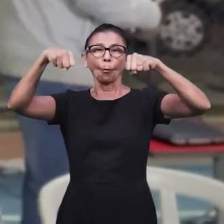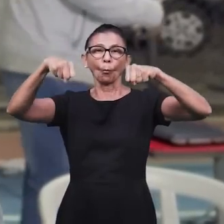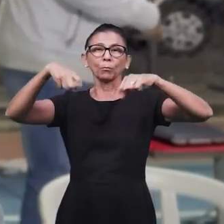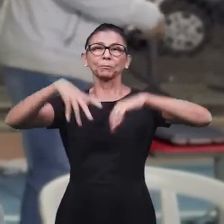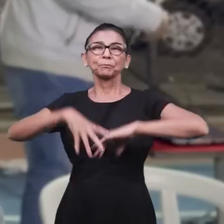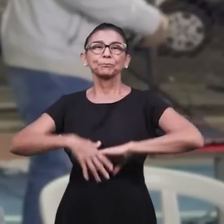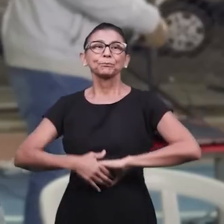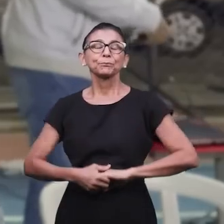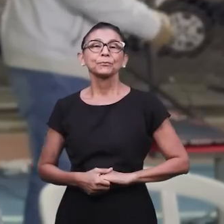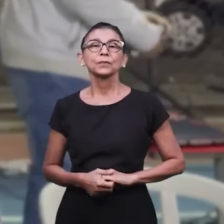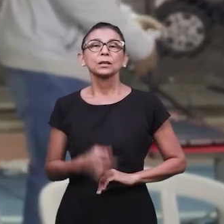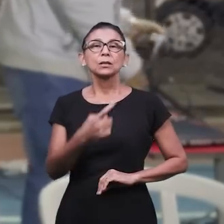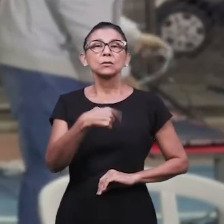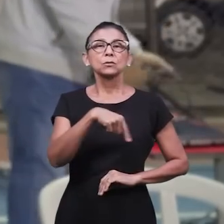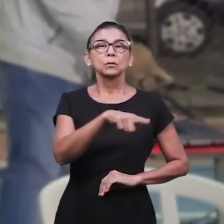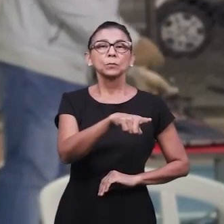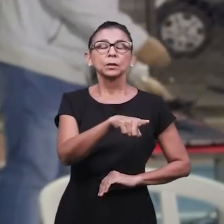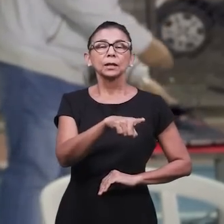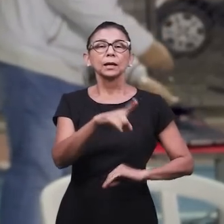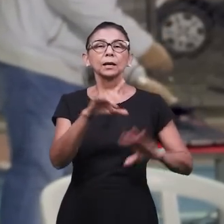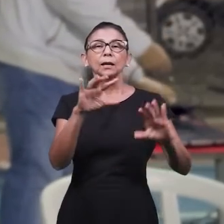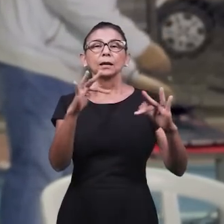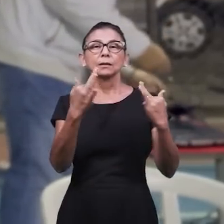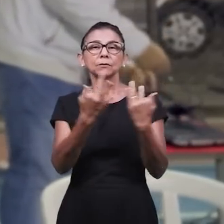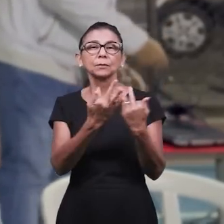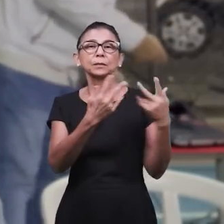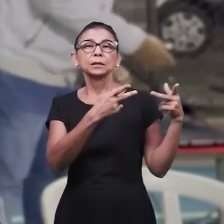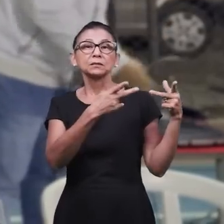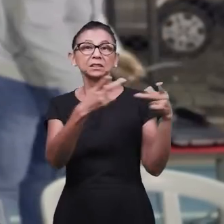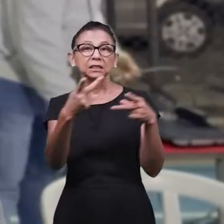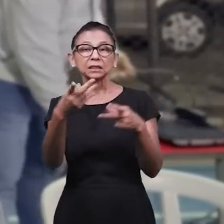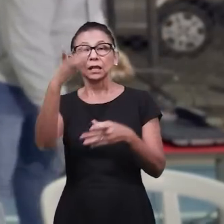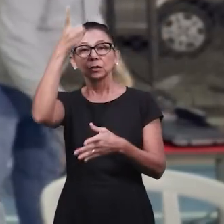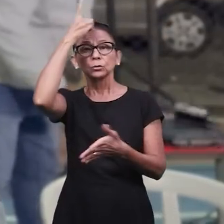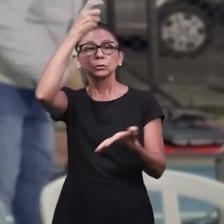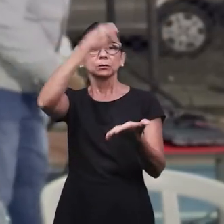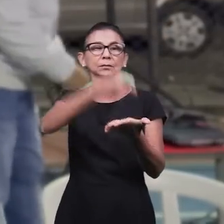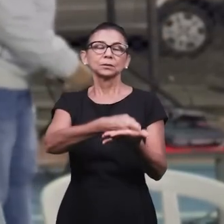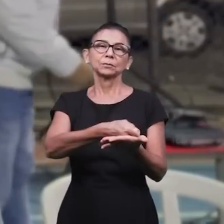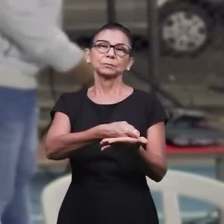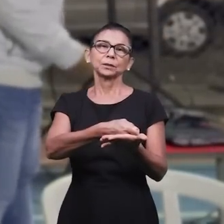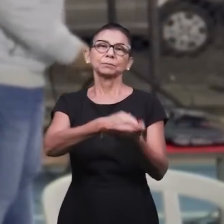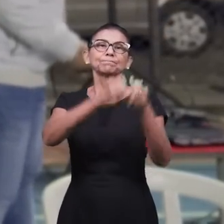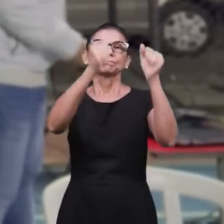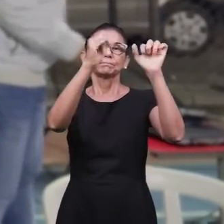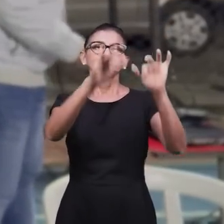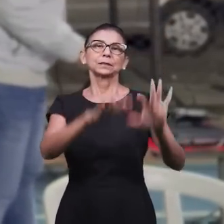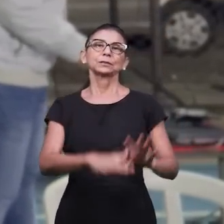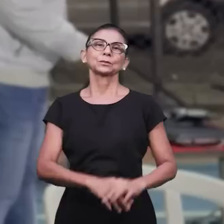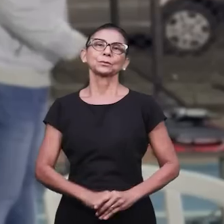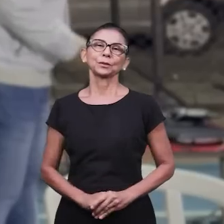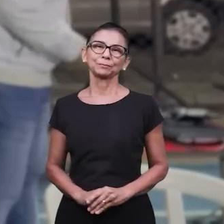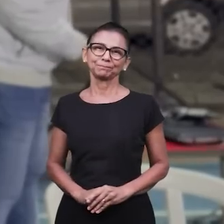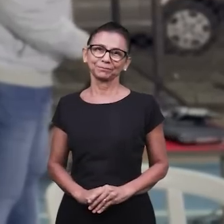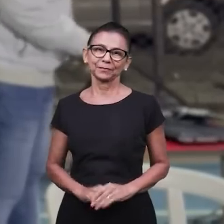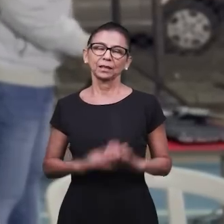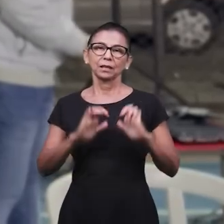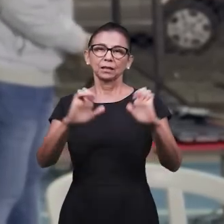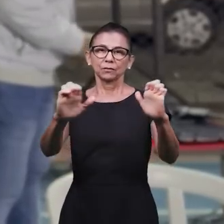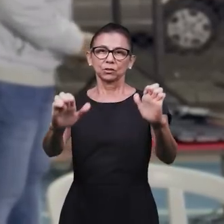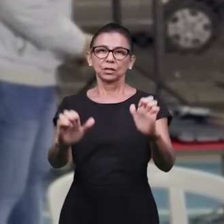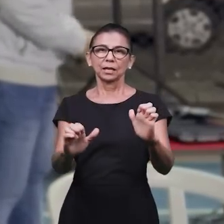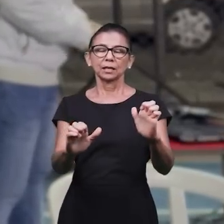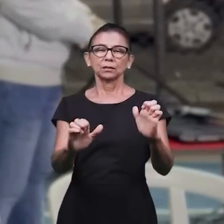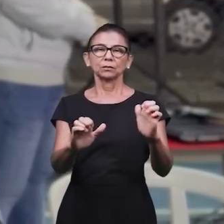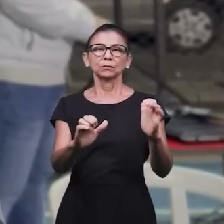se identificou e o Senhor operou uma grande bênção. Meus amados, Evangelho Sem Fronteira é um mistério e o Senhor